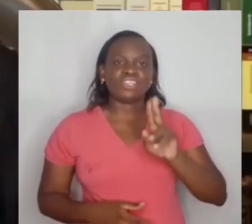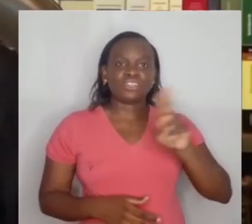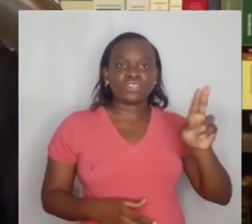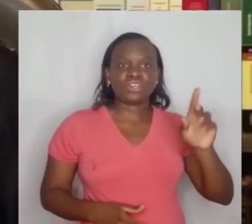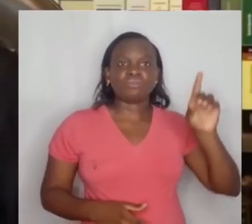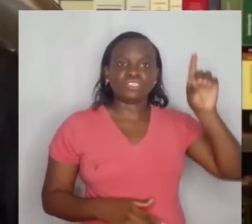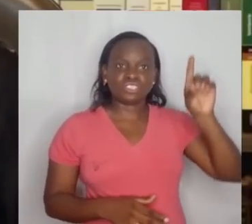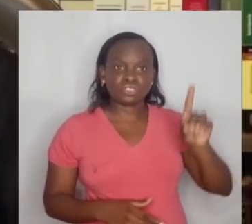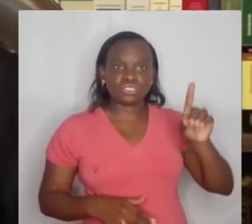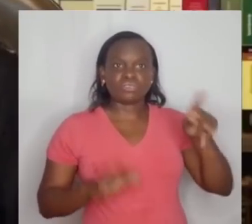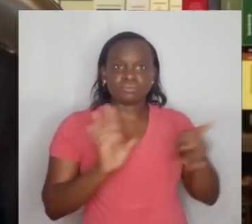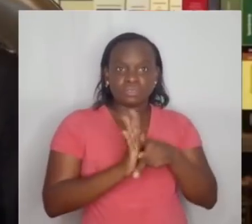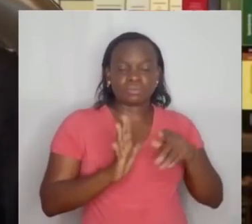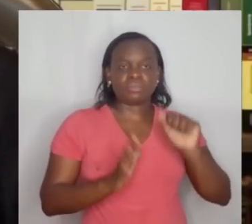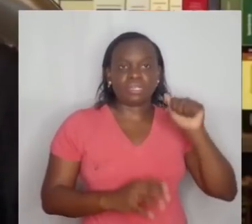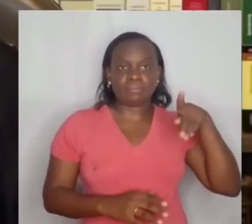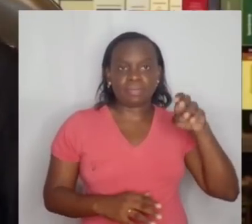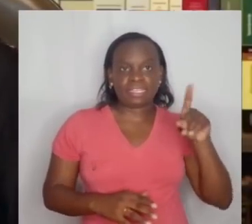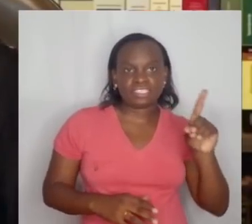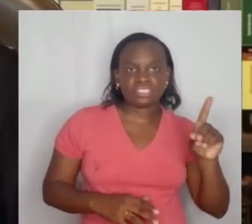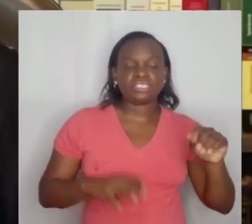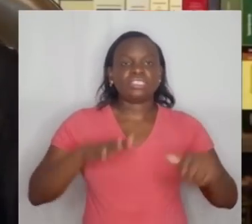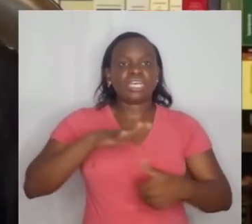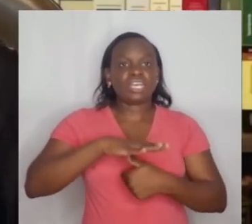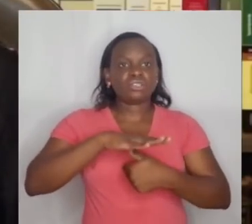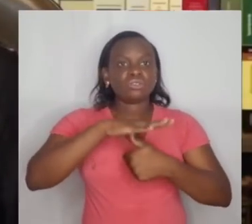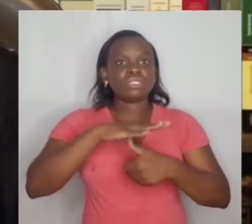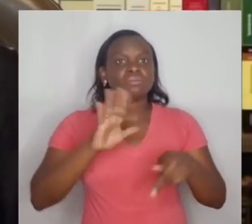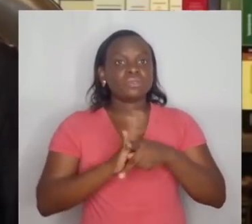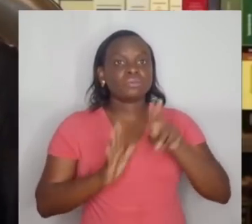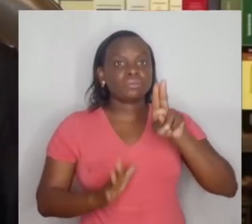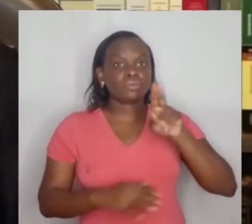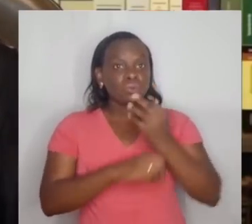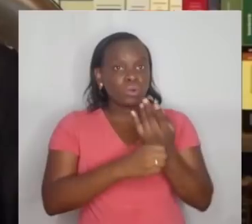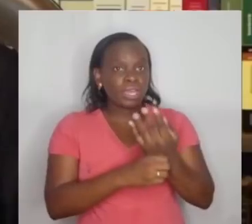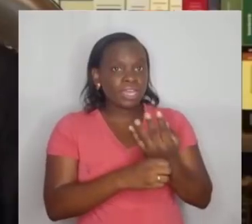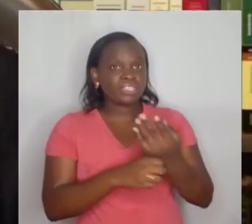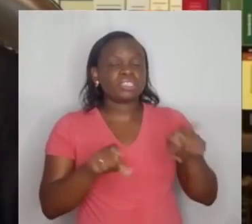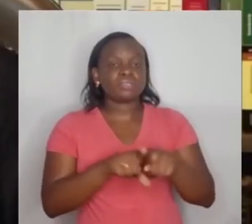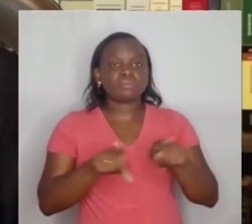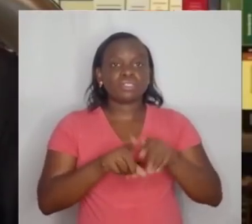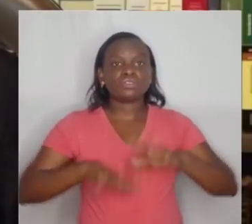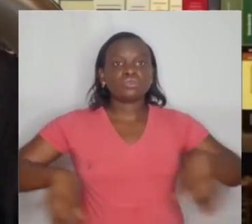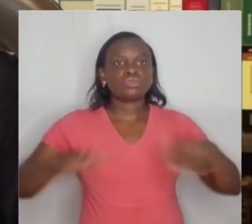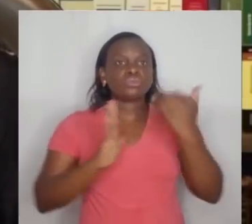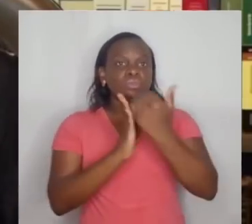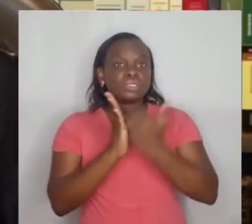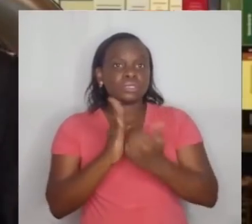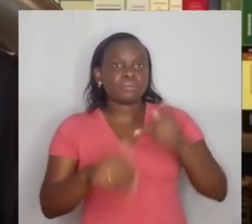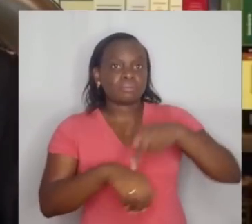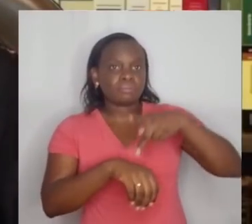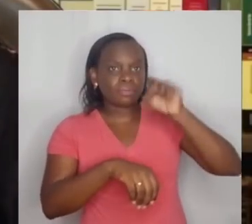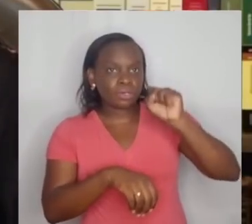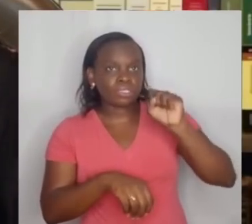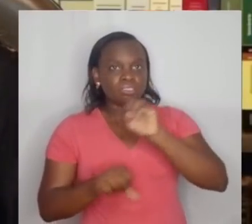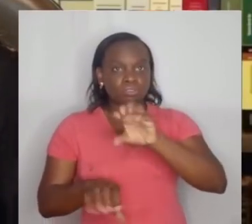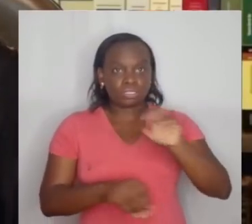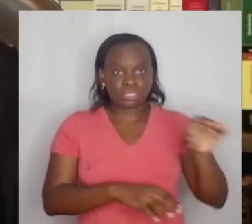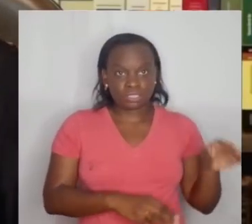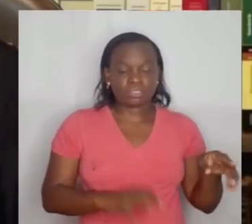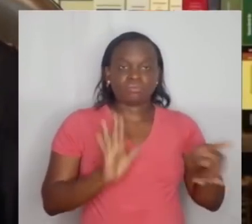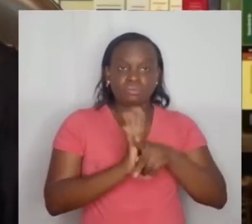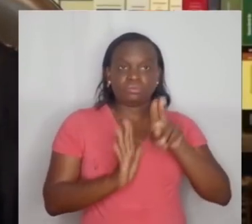nome da diretoria da AMPED, a reitoria da UERJ e todos os programas de pós-graduação em educação da